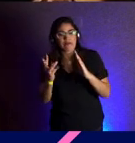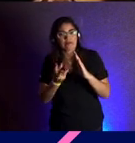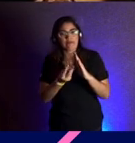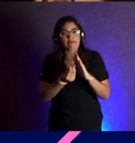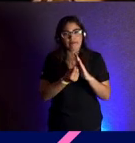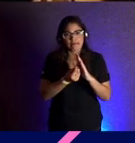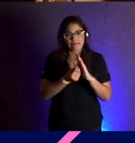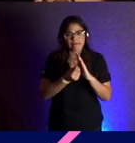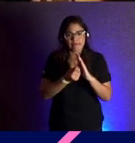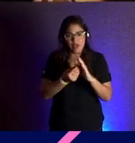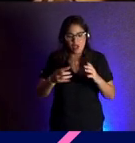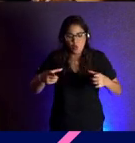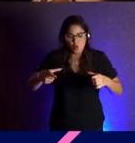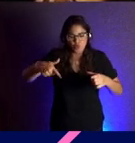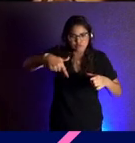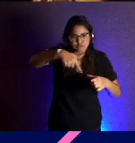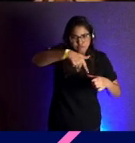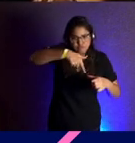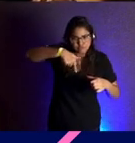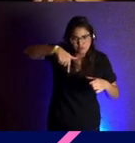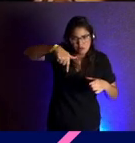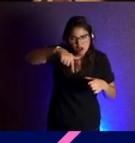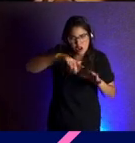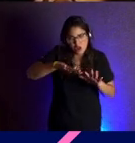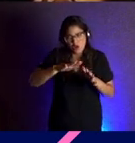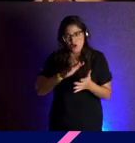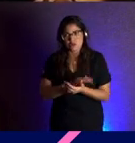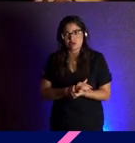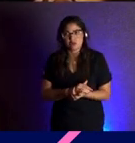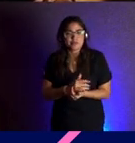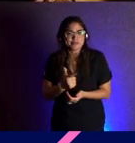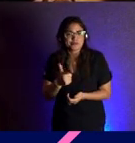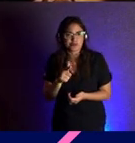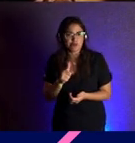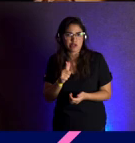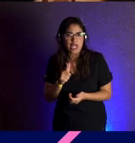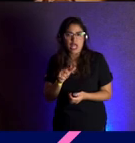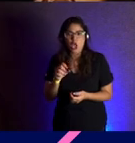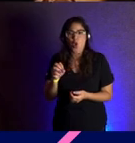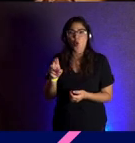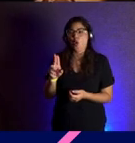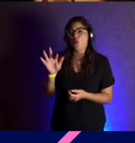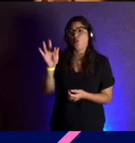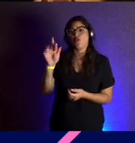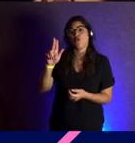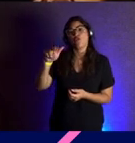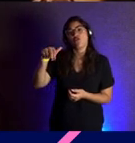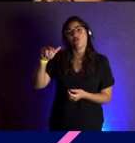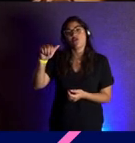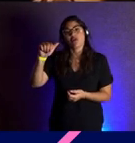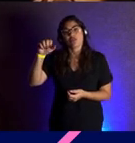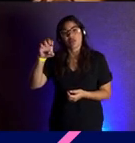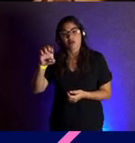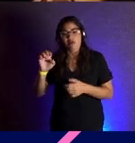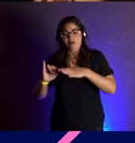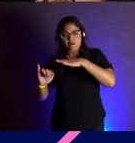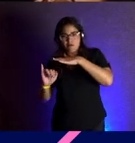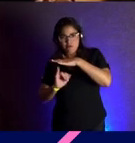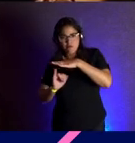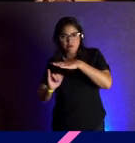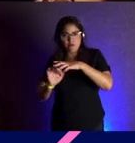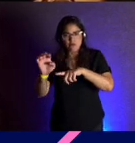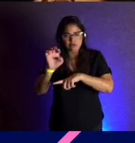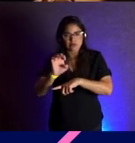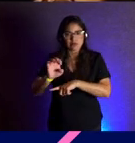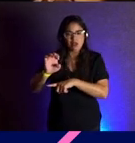órgão como a FUNAI, que tem suas questões, mas que é um órgão de Estado, para fazer